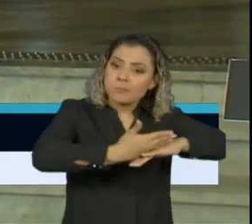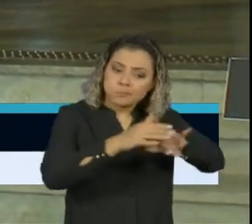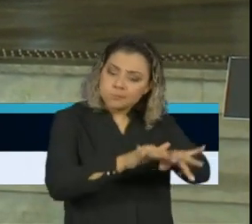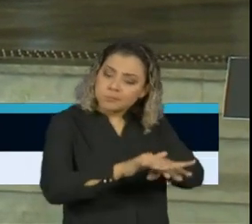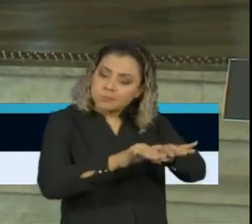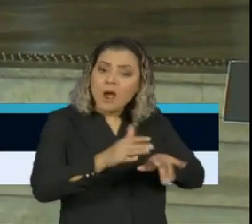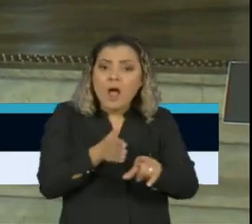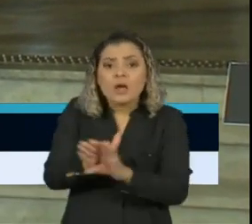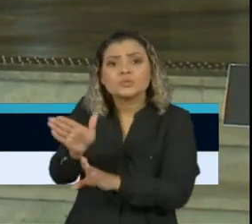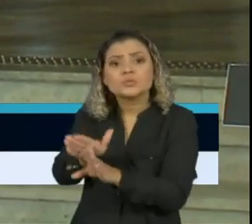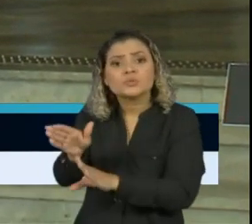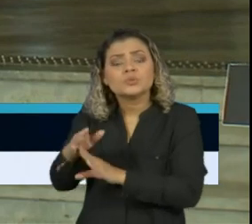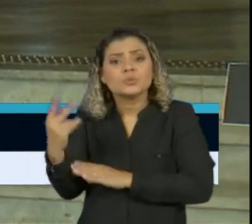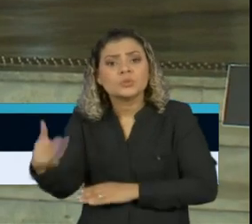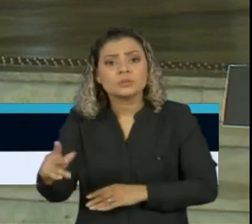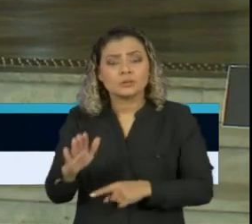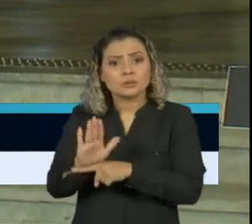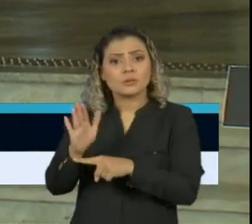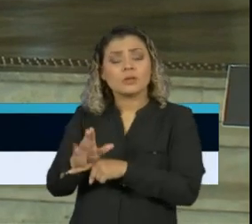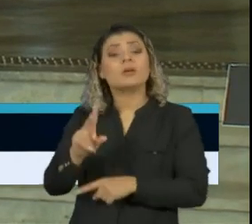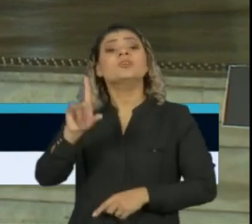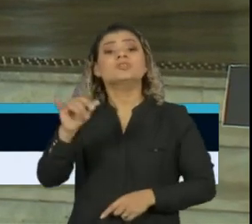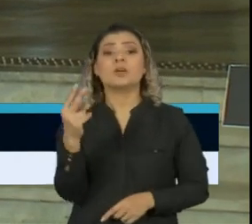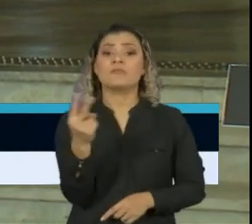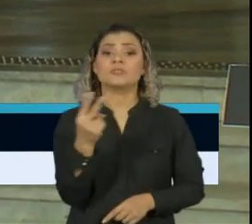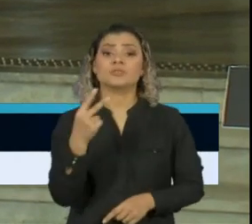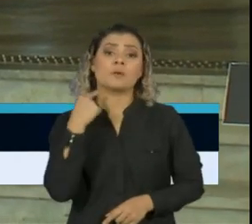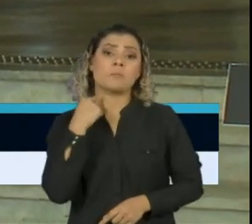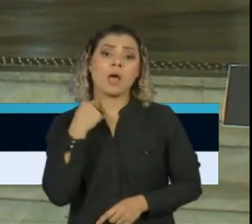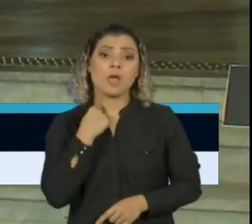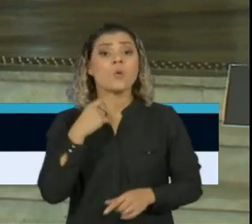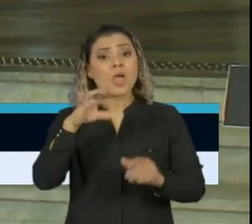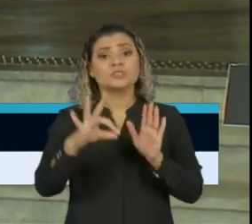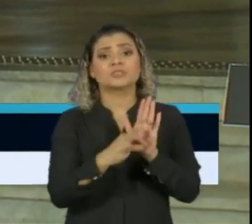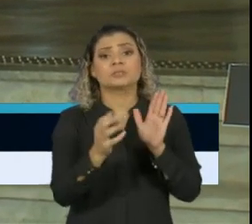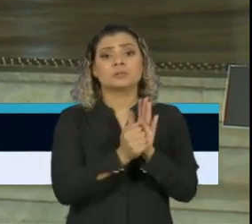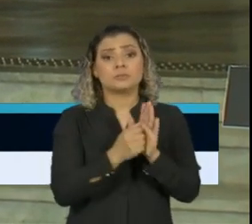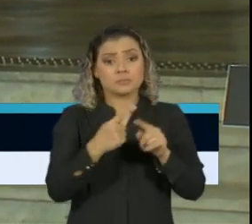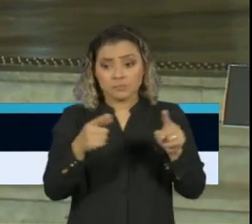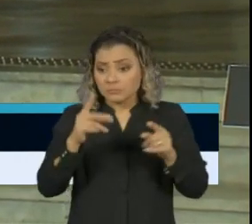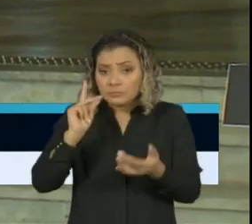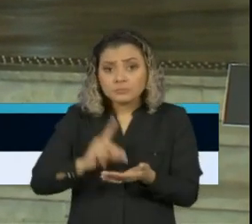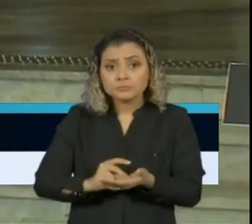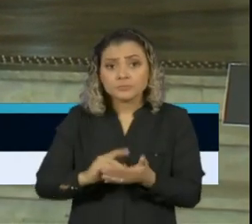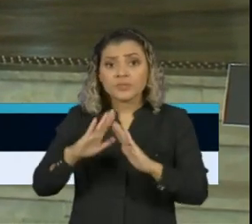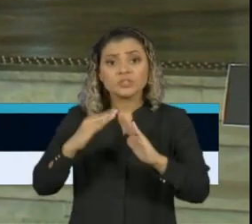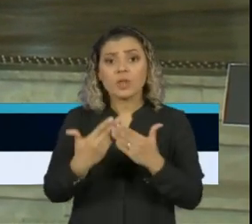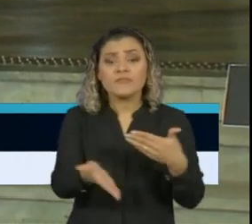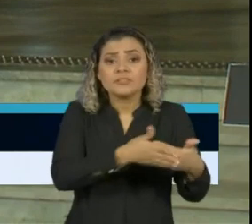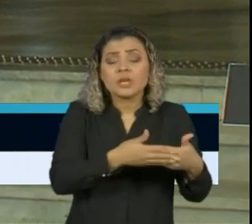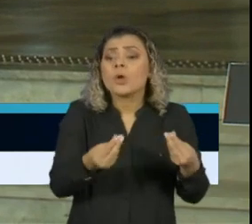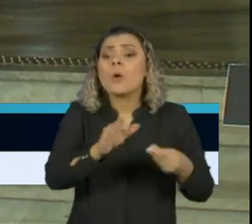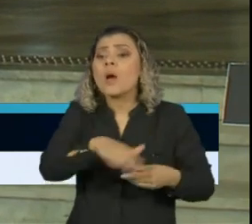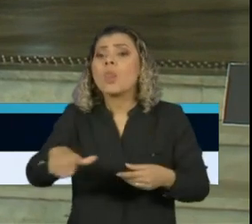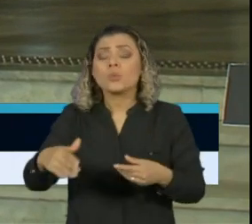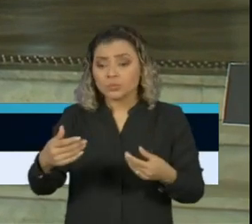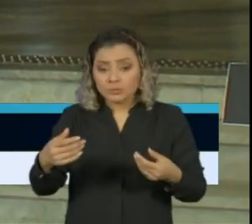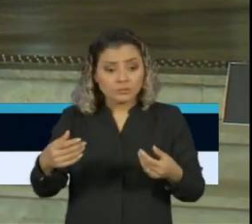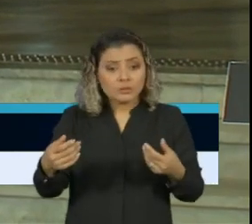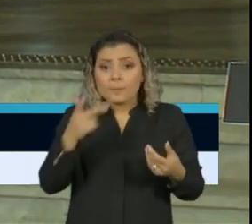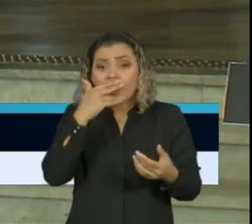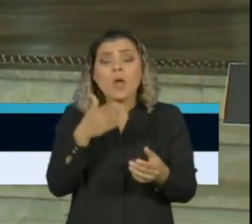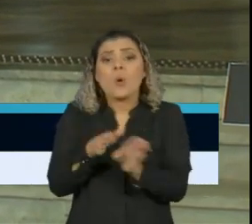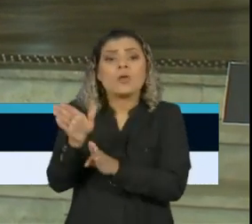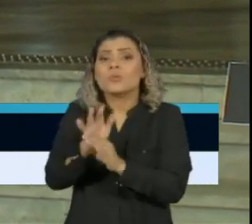inscrições acabam no 22 de maio e nós não temos hoje a escola para ajudar os alunos que mais precisam. Isto as universidades